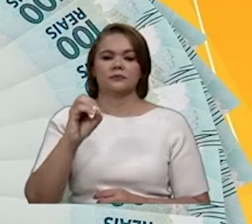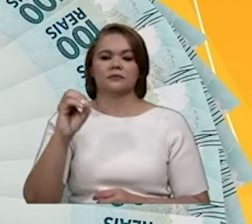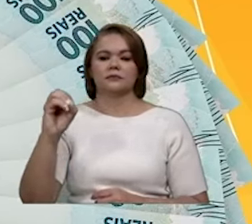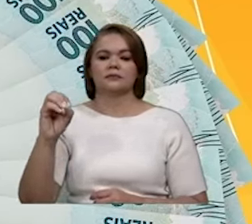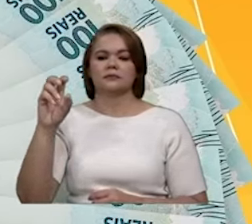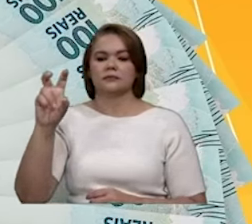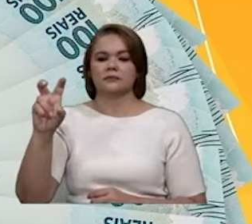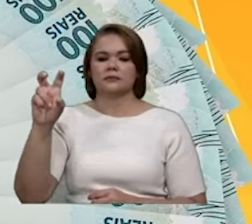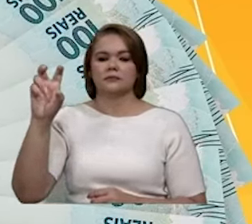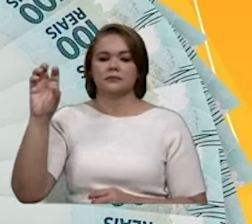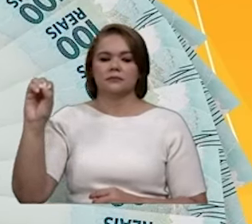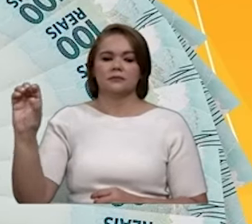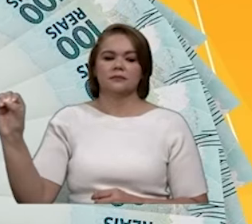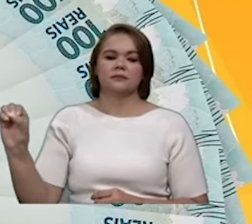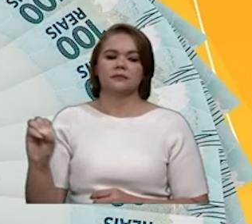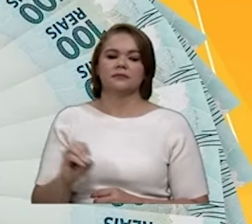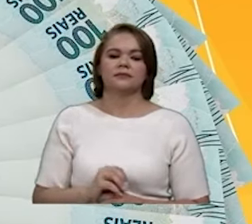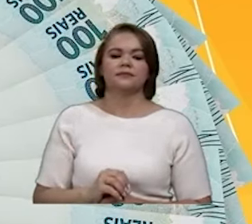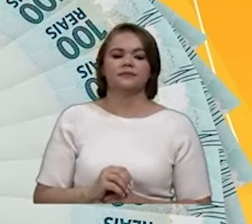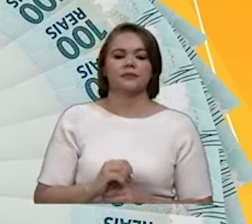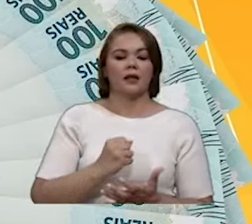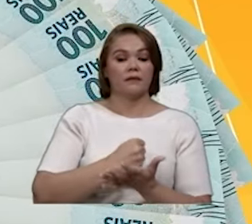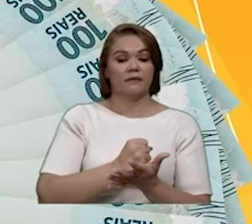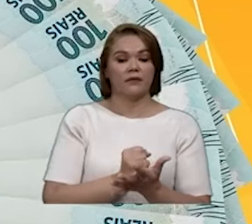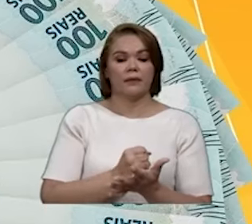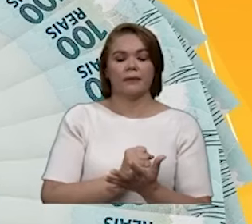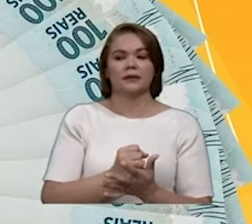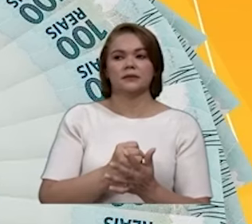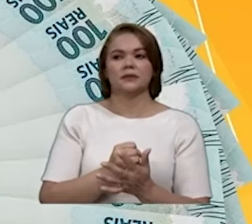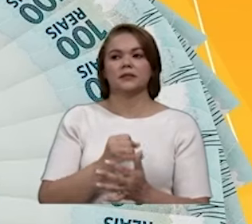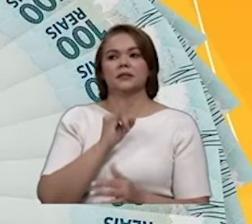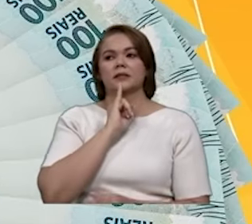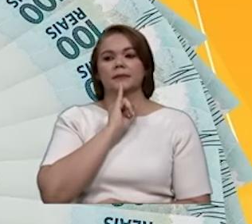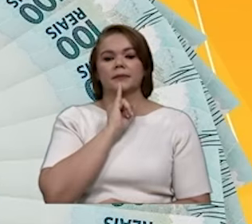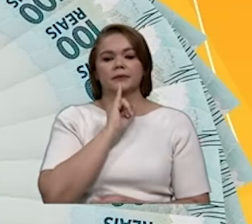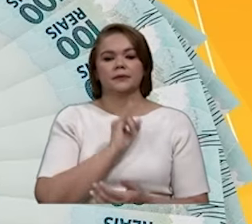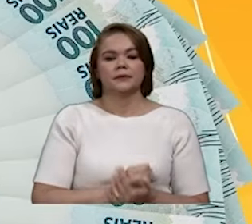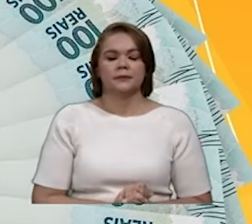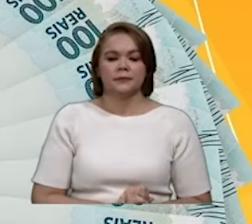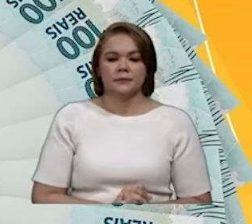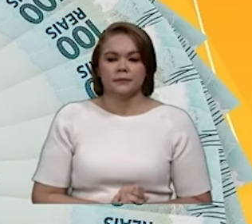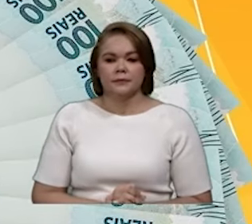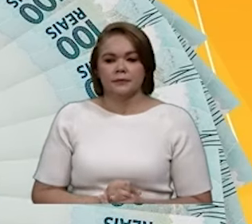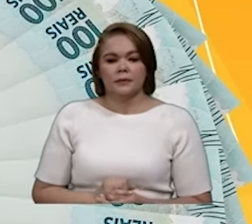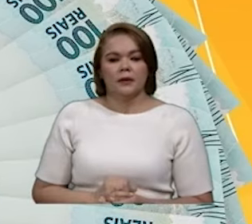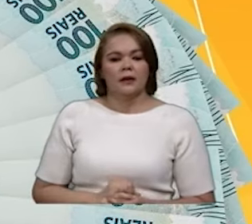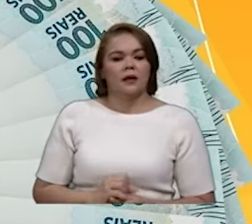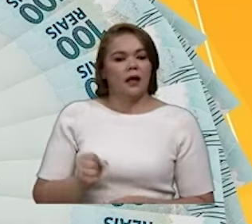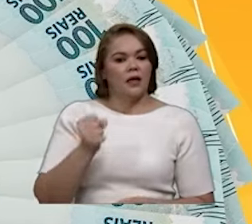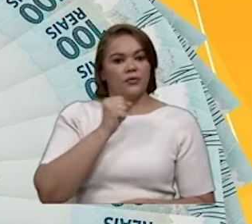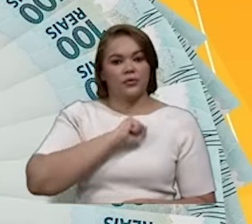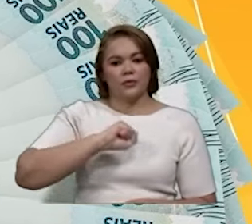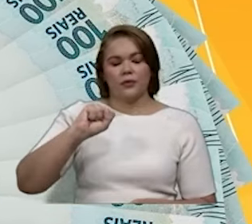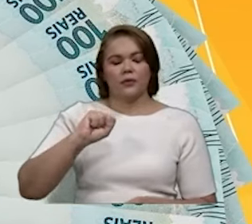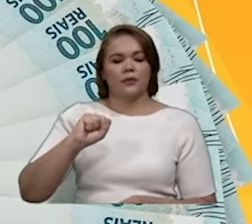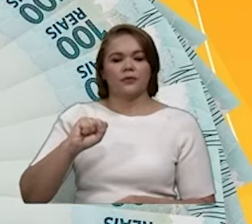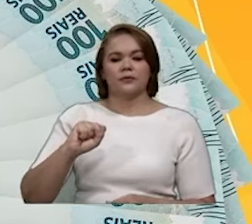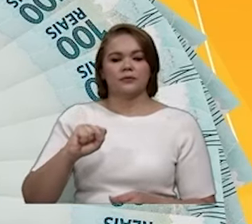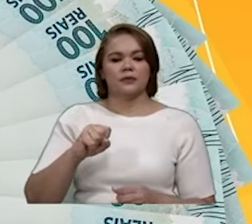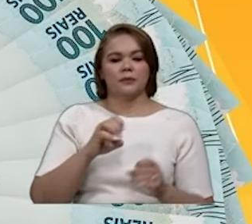02100500. Farmácia Viva Bem, Regional Itabaiana. Olha, adoro, gente, promotor